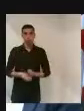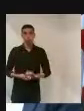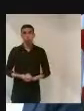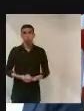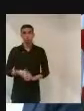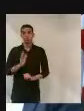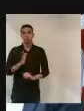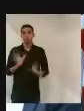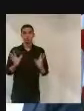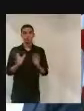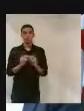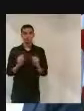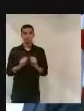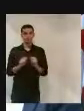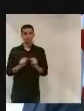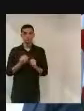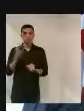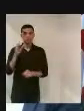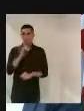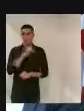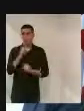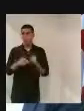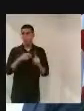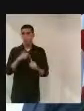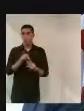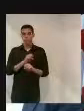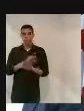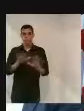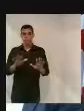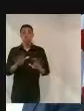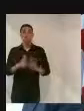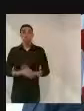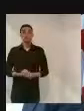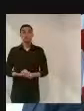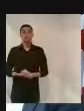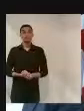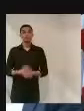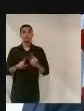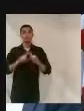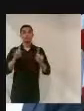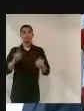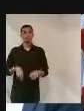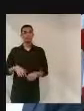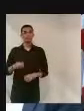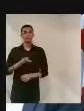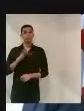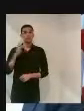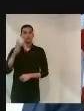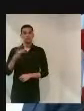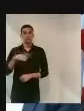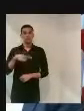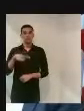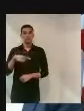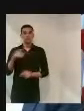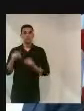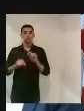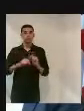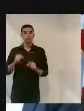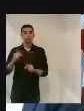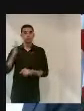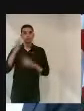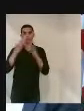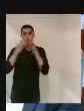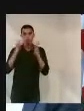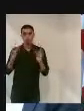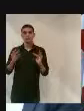resumo, de forma objetiva e clara. O programa de Mão para o Futuro, ele é uma testemunha da história da organização